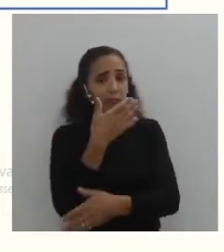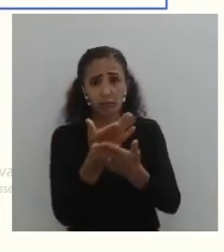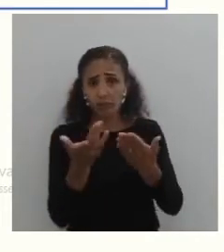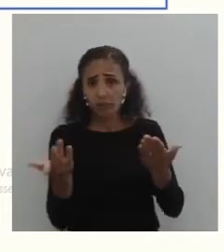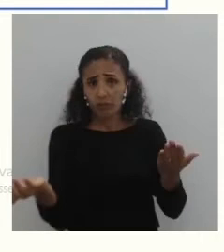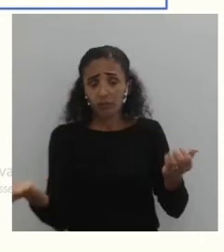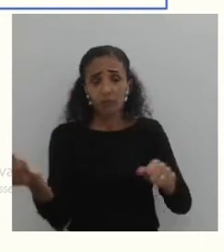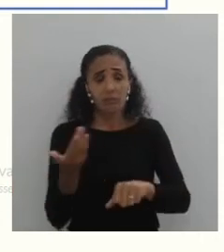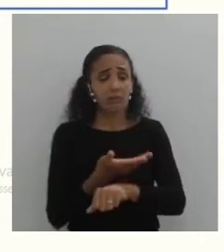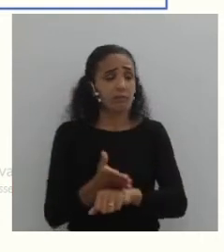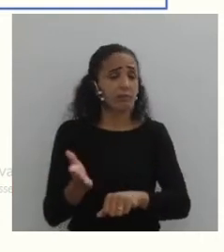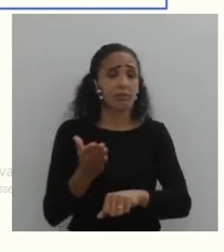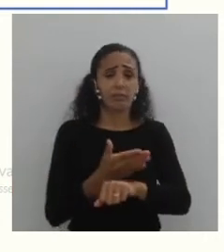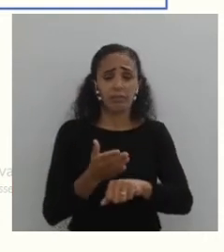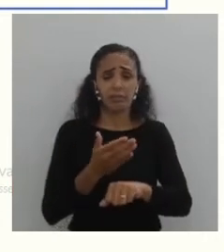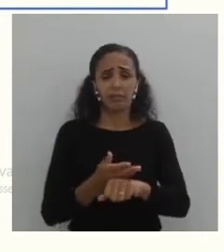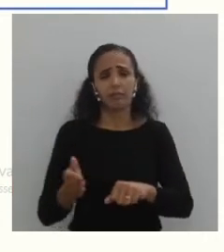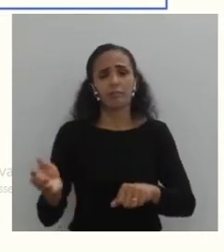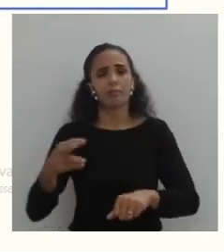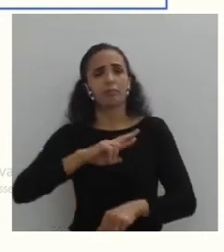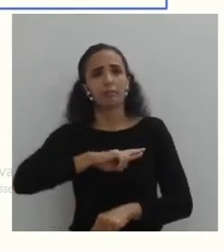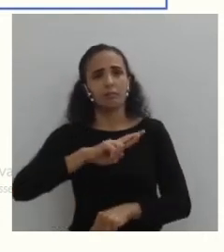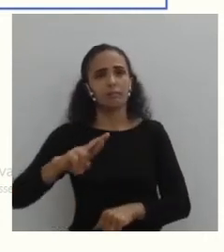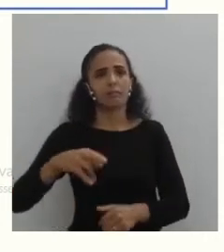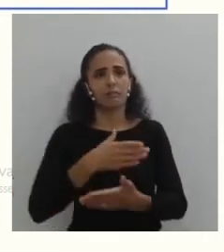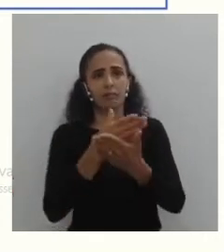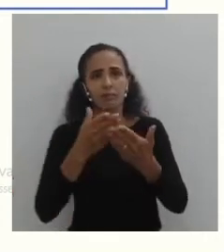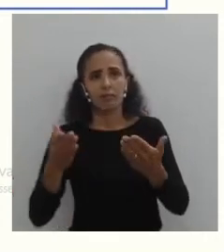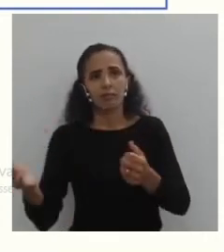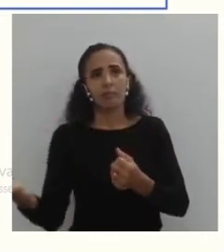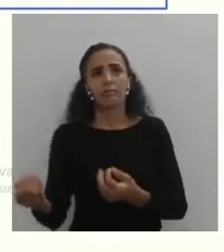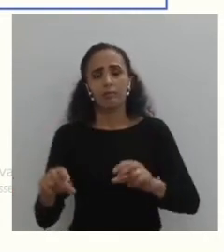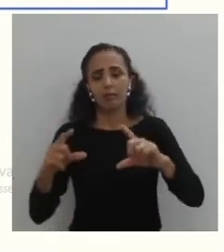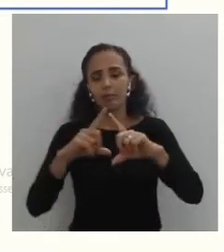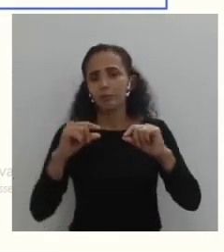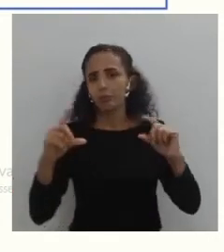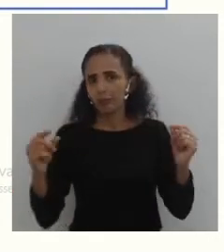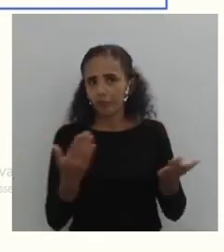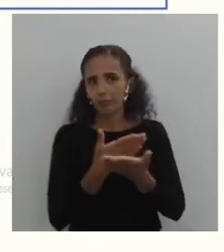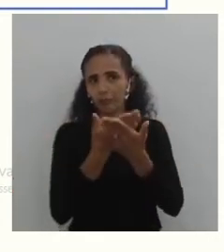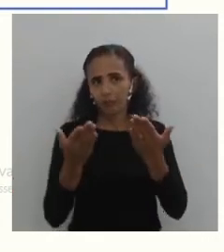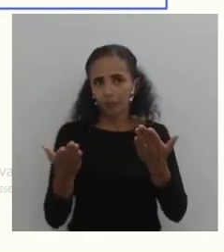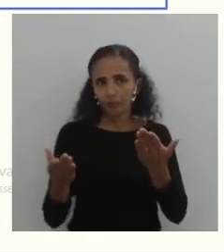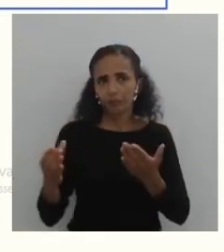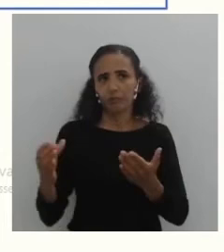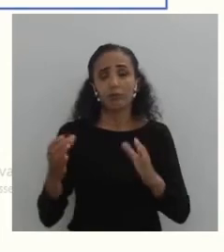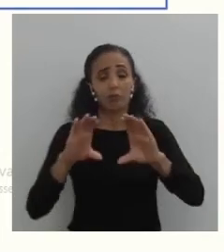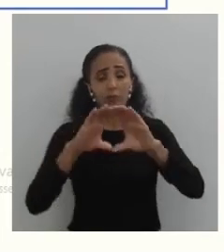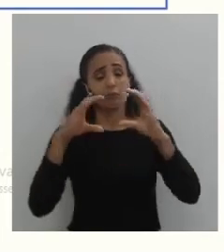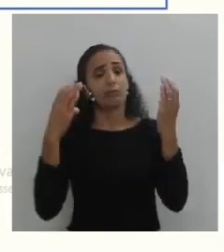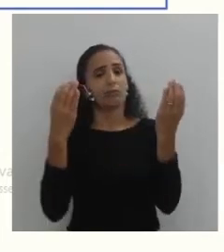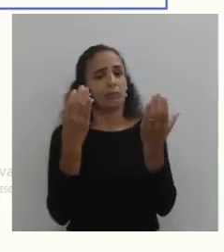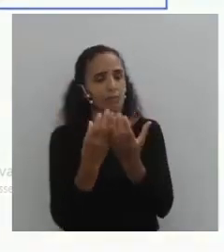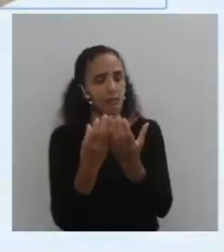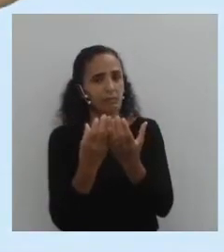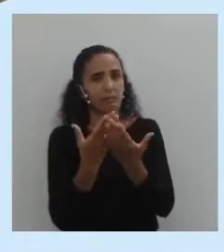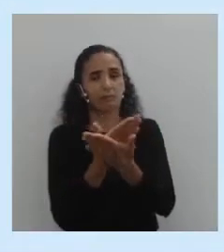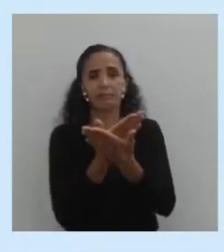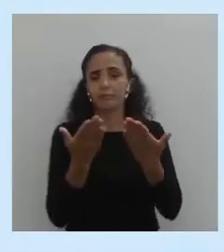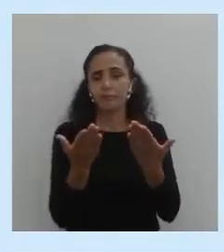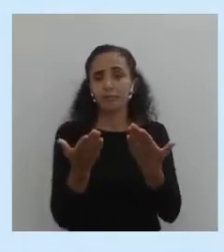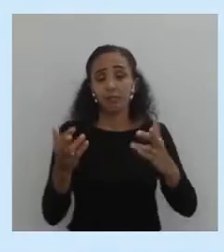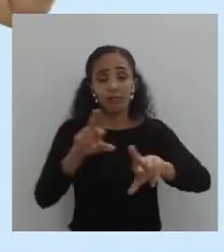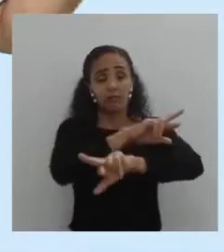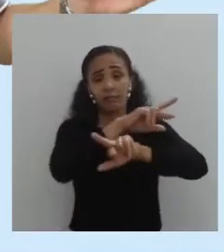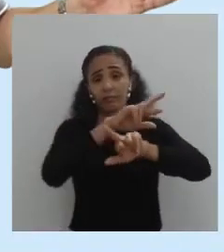E também nós temos um congresso ateísta em Brasília. Veja só que trago para vocês justamente o quê?